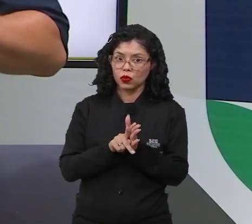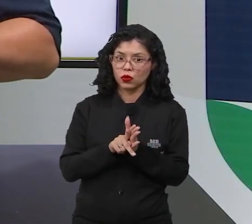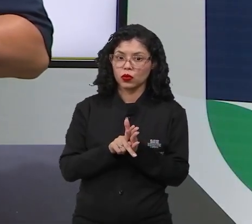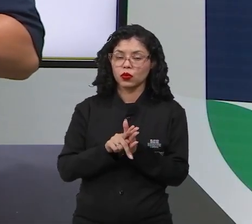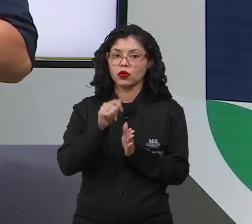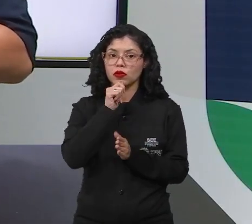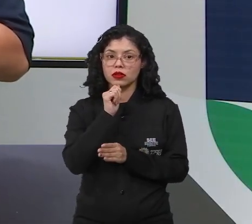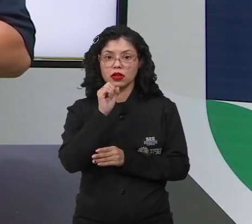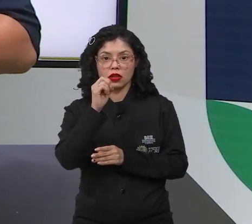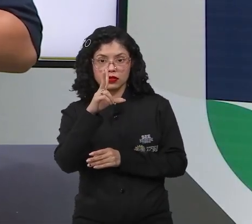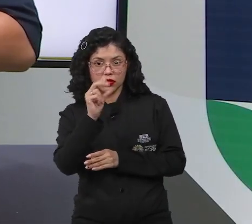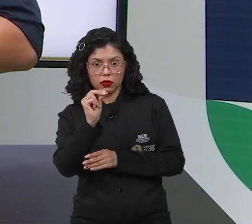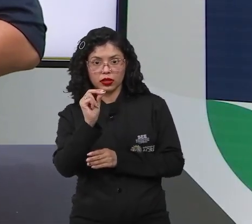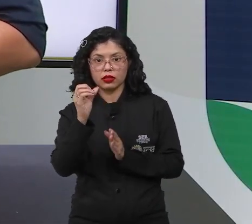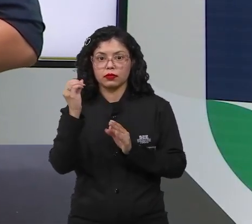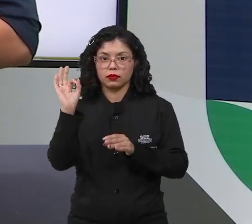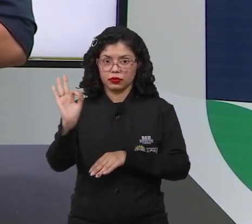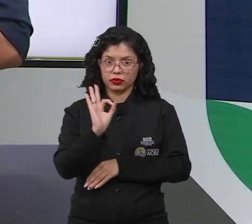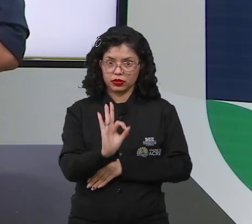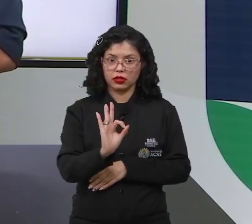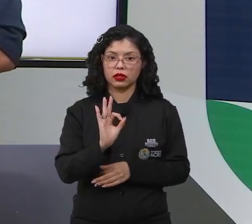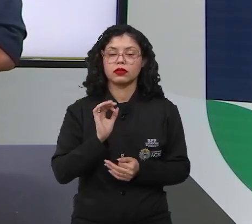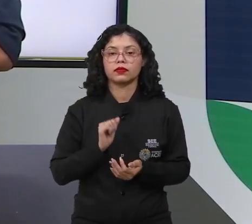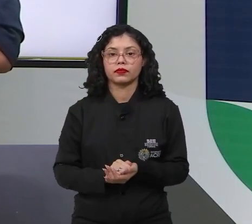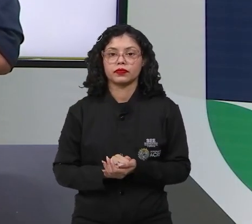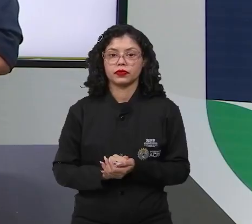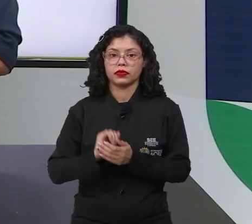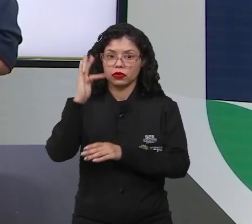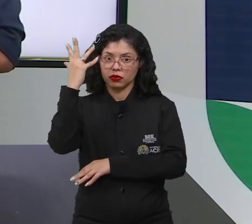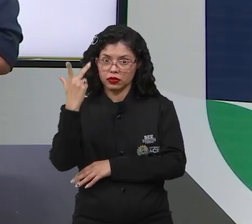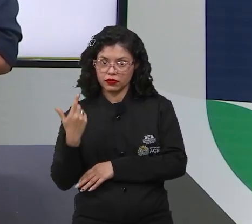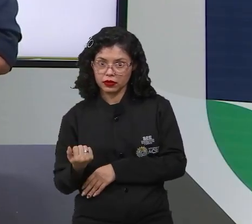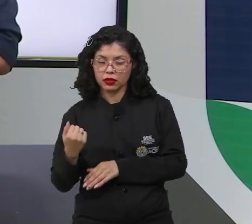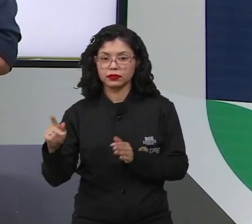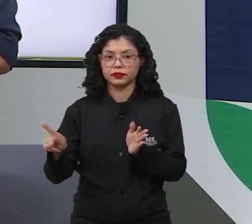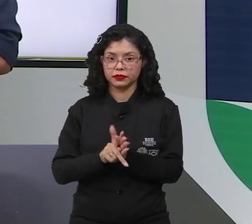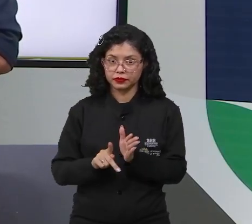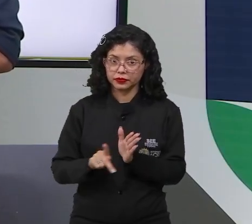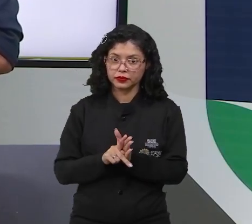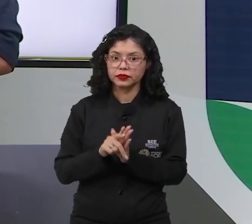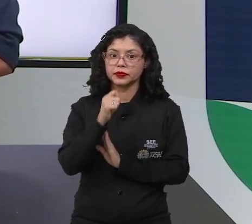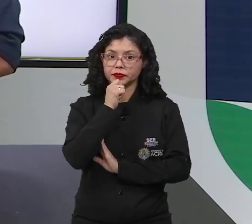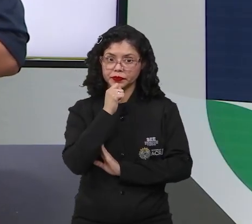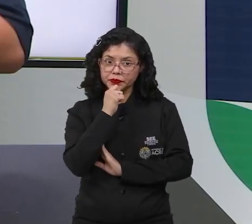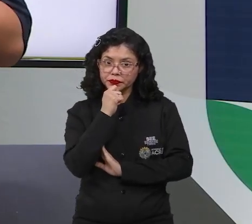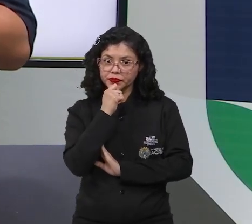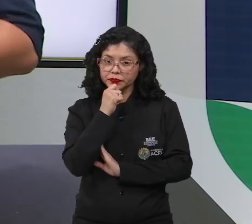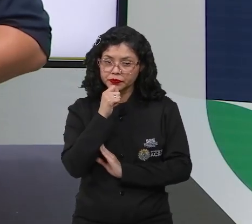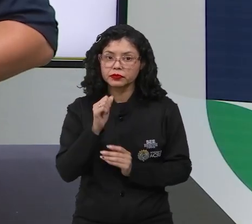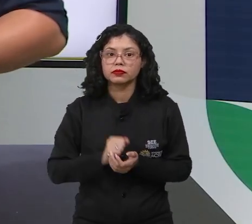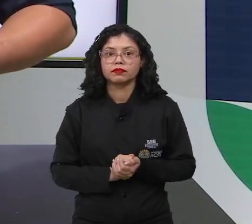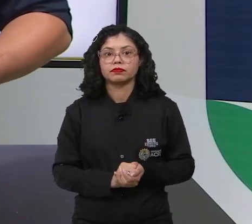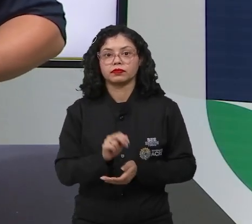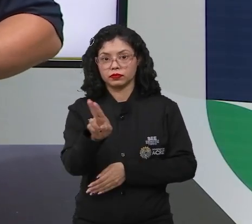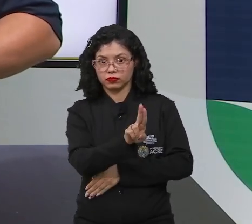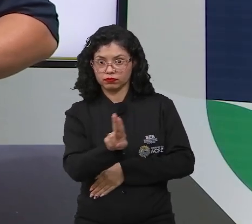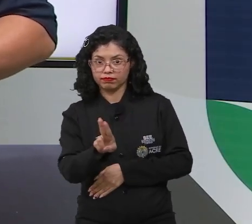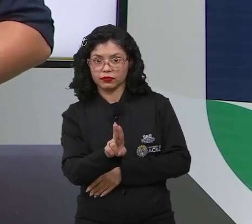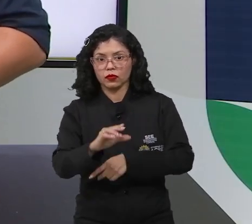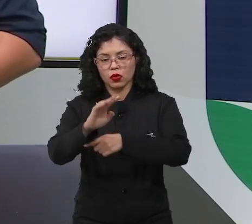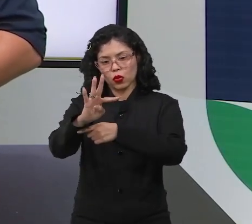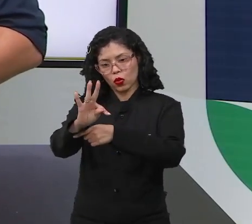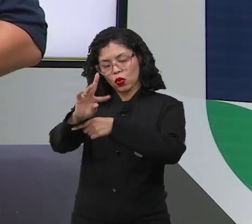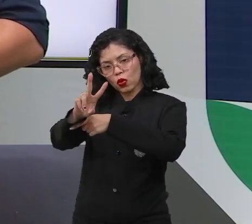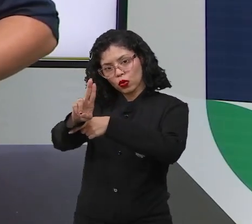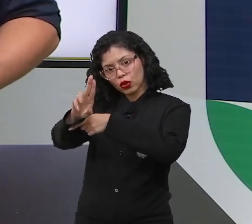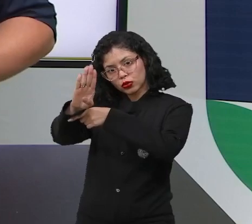a 50% dos africanos que embarcavam nos navios negreiros, que eram chamados de tumbeiros,